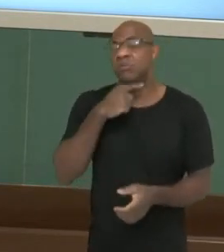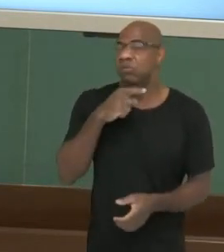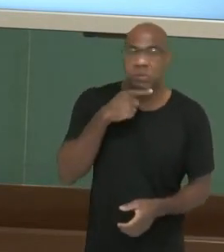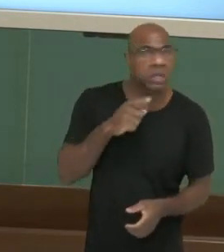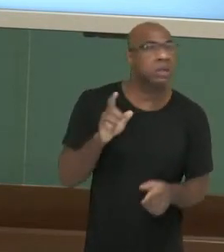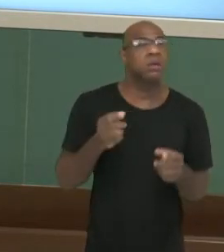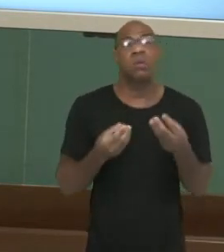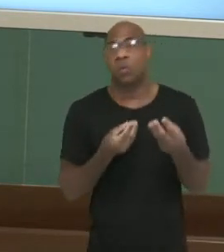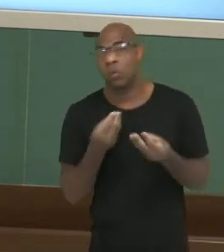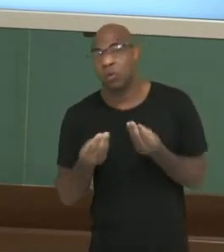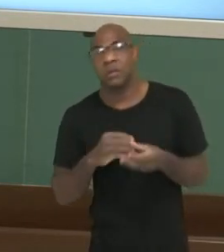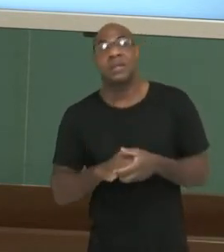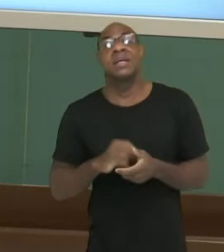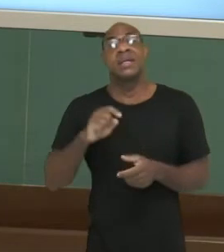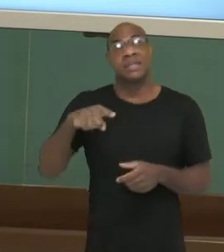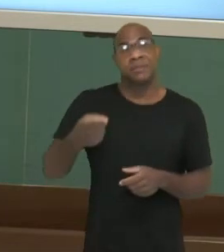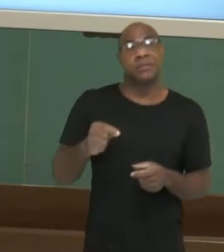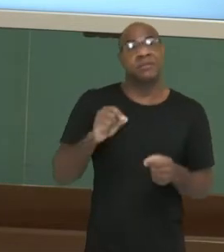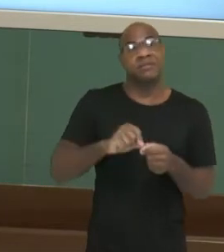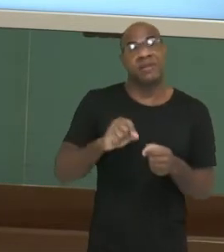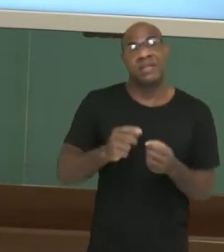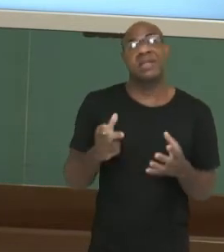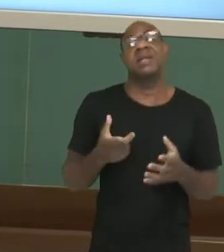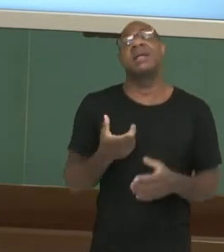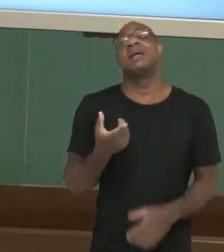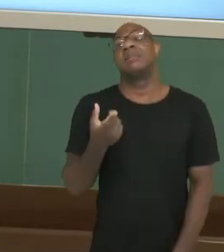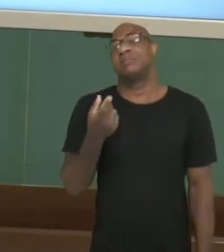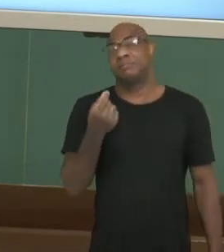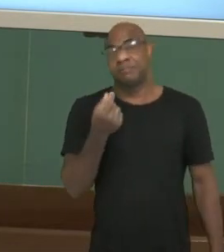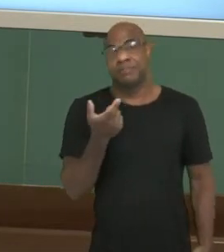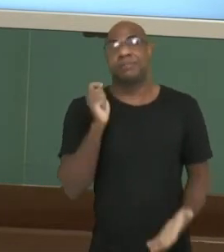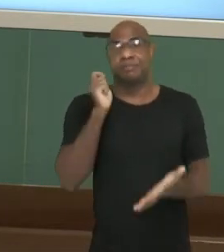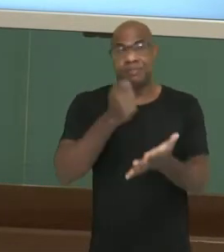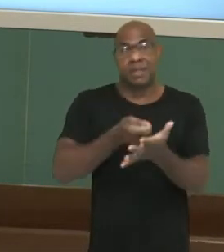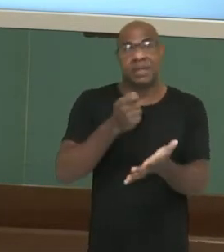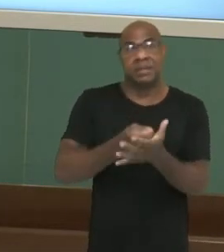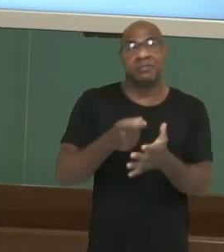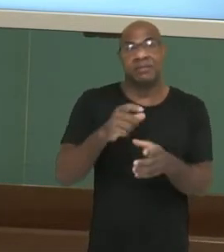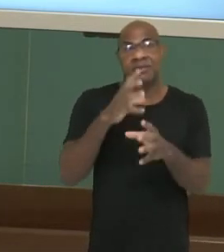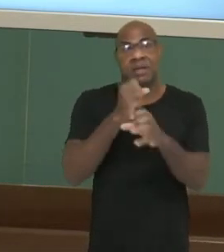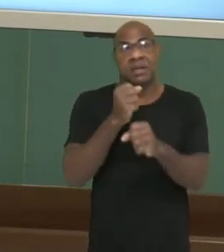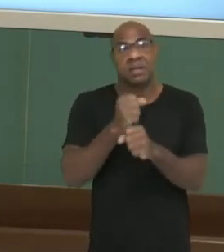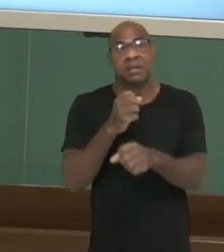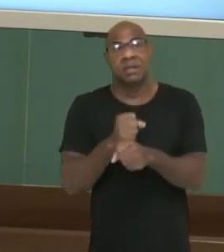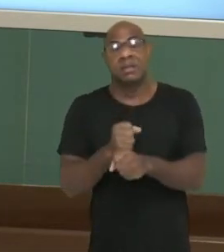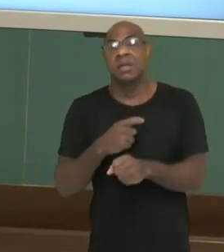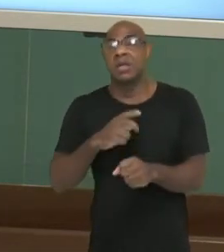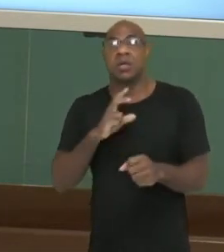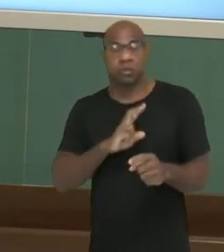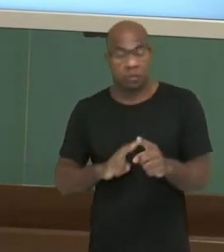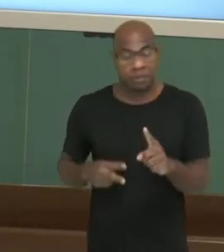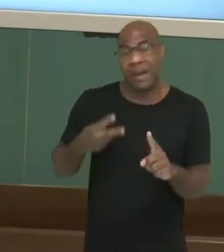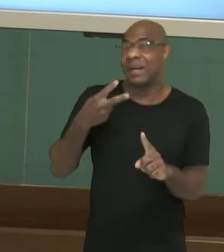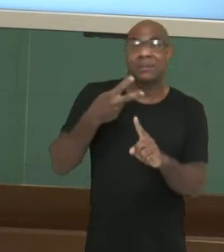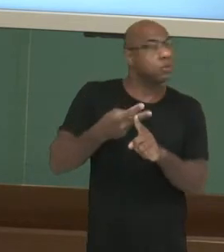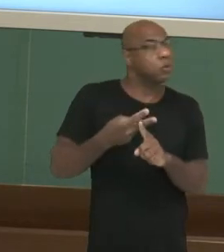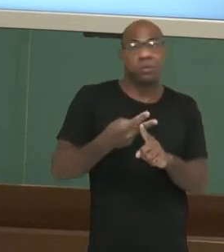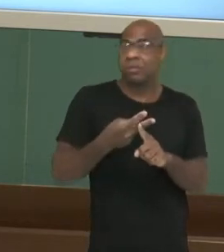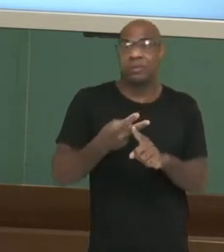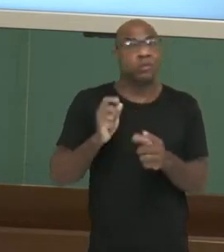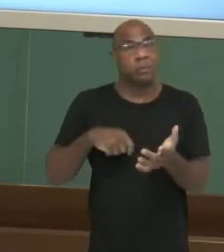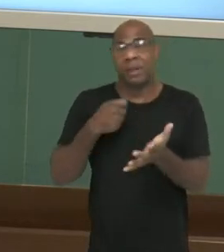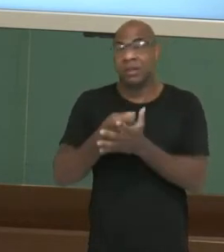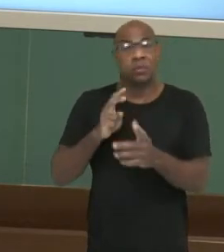não. Porque depois que você faz o financiamento, você vai fazer a conta do juro, você... estou pagando dois produtos no lugar de